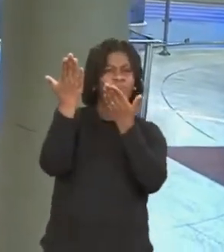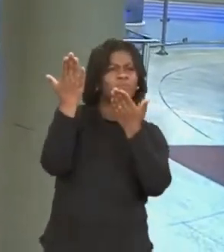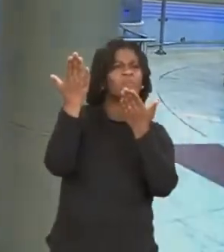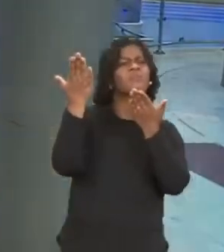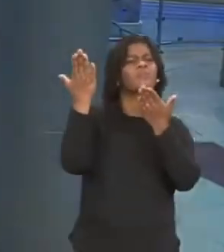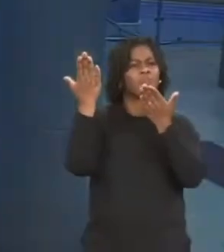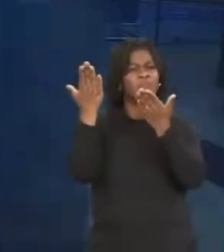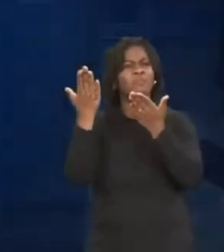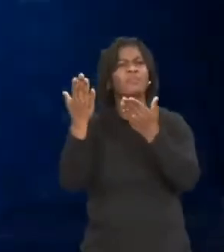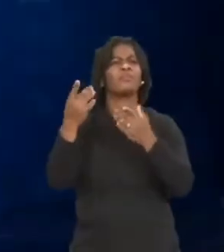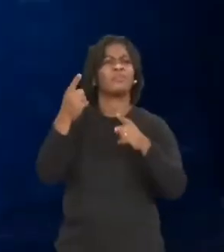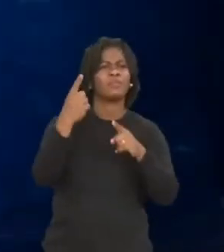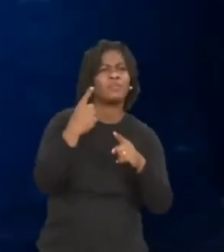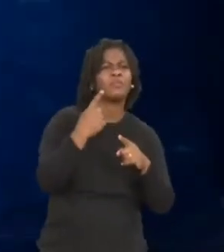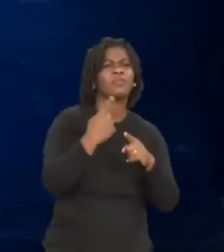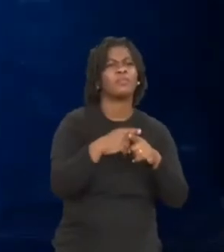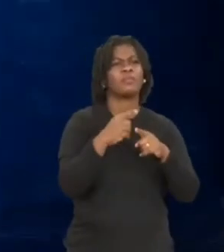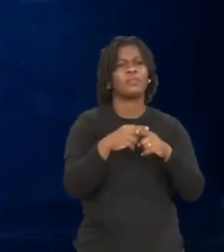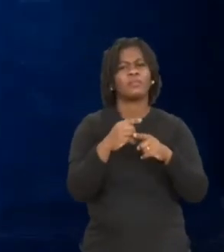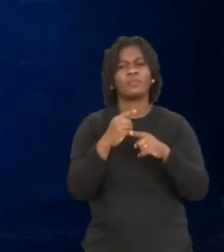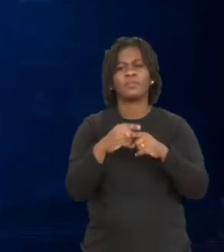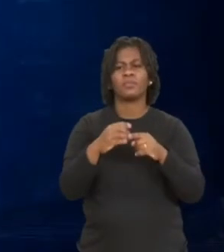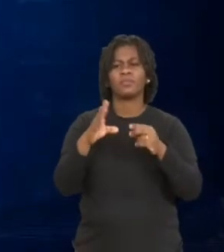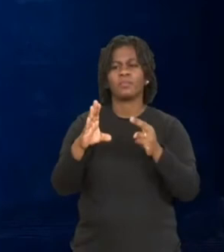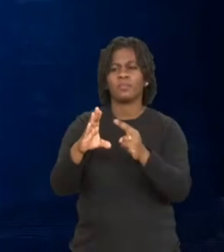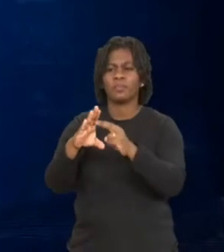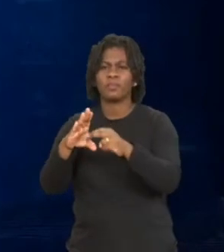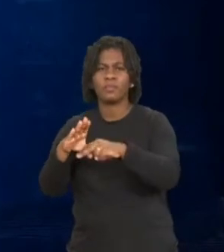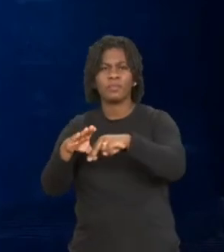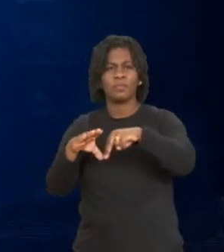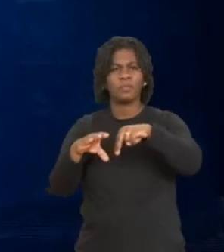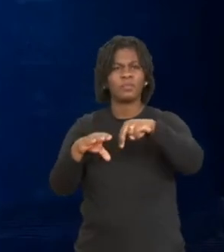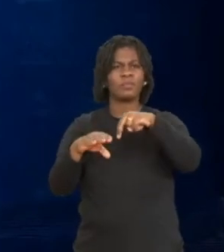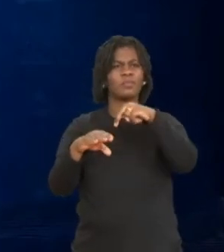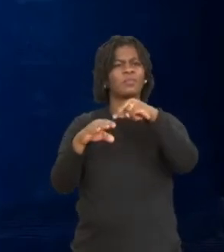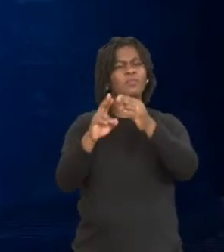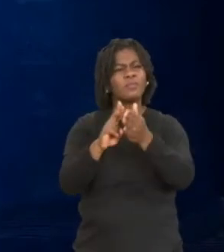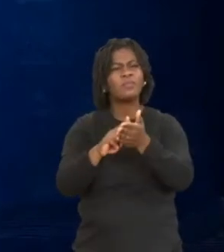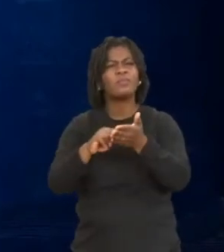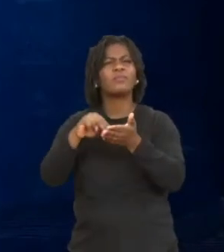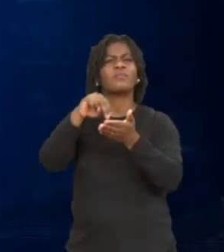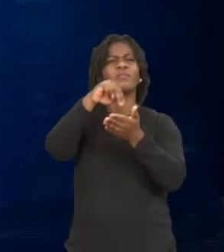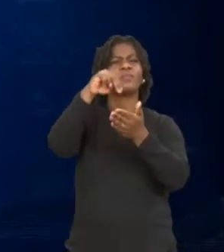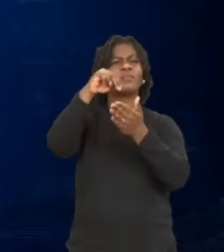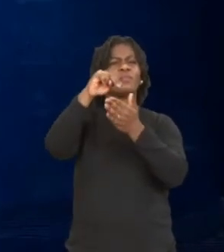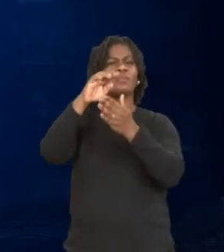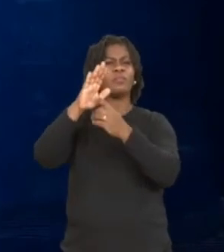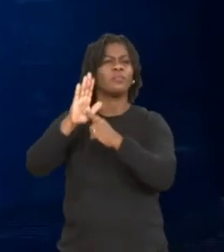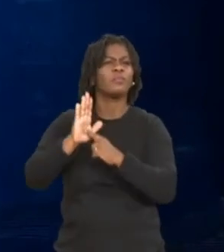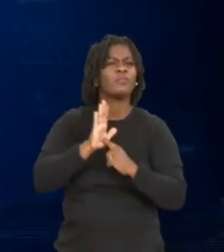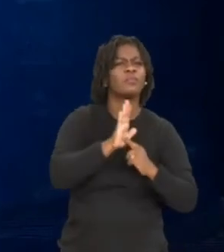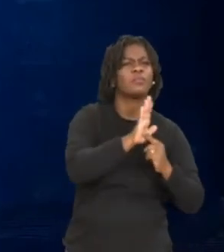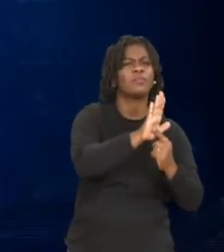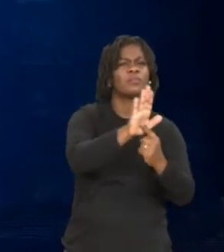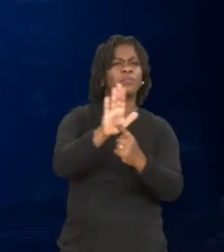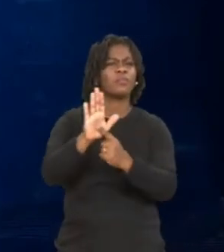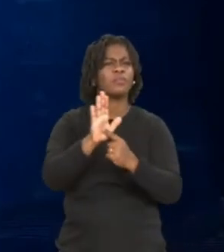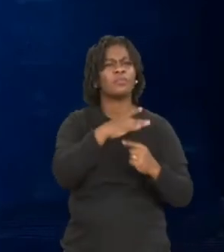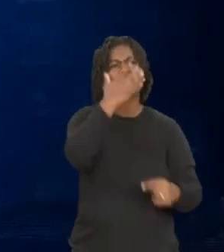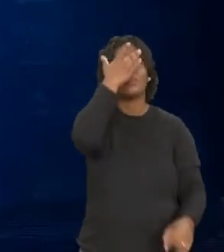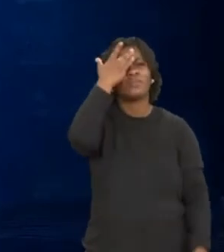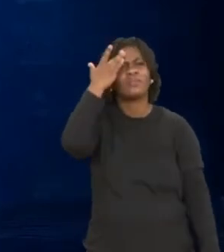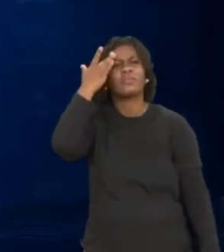favor. Porque ressuscitaste. Porque ressuscitaste. E aos